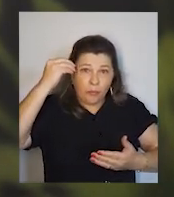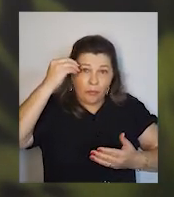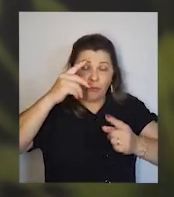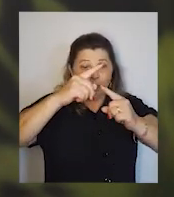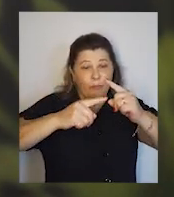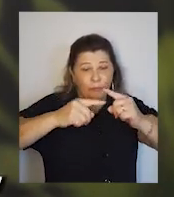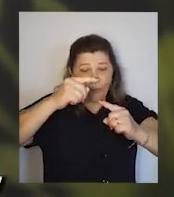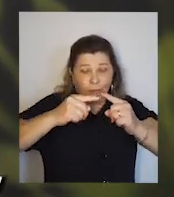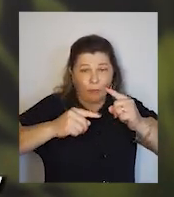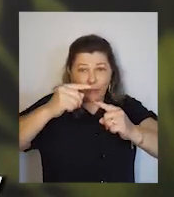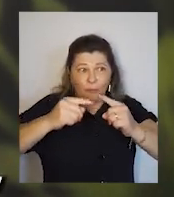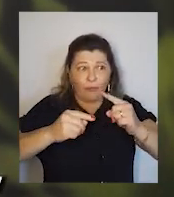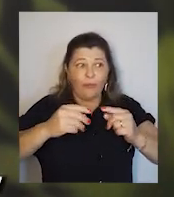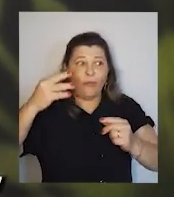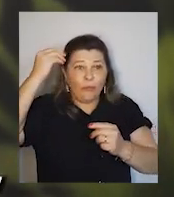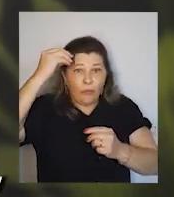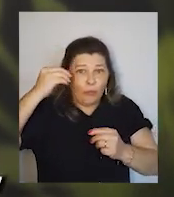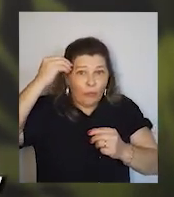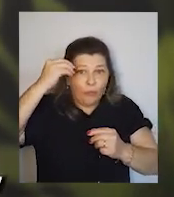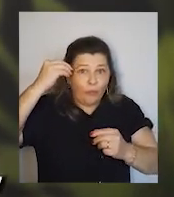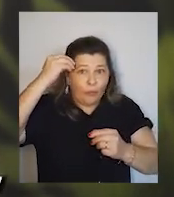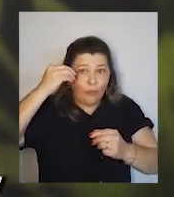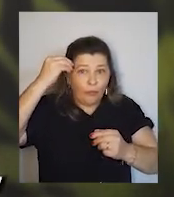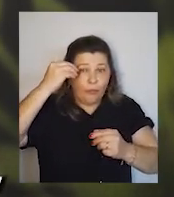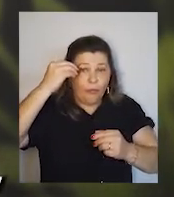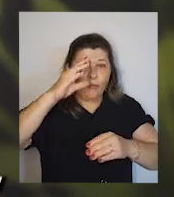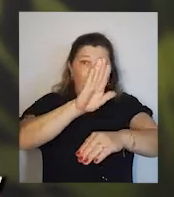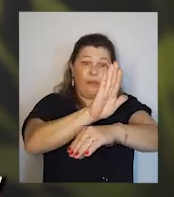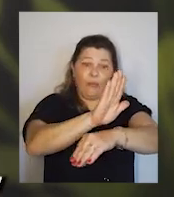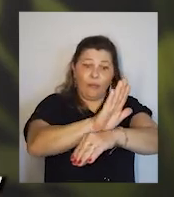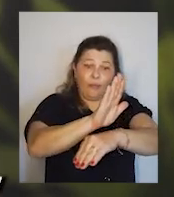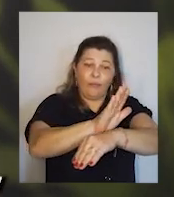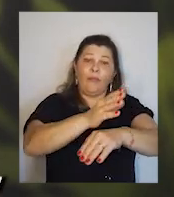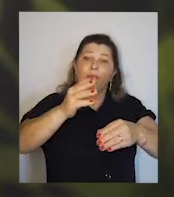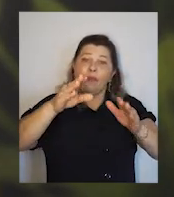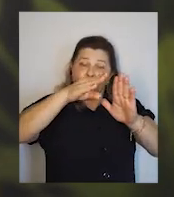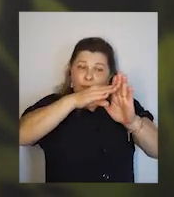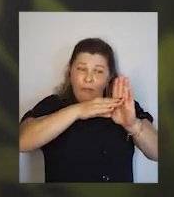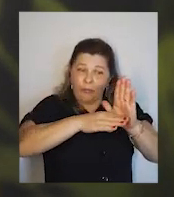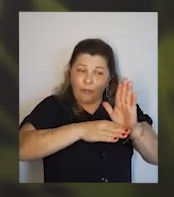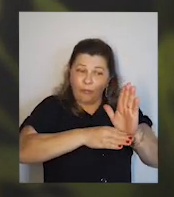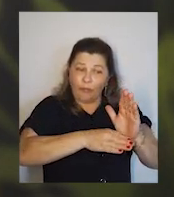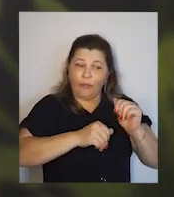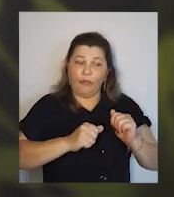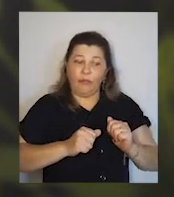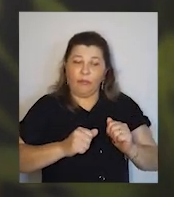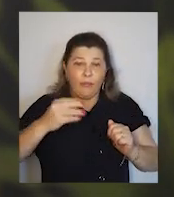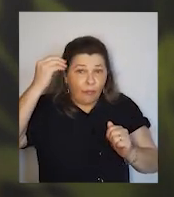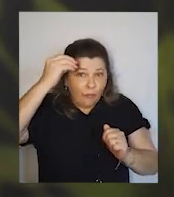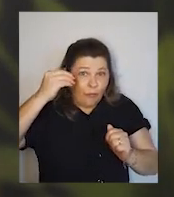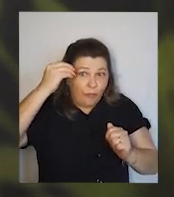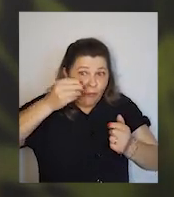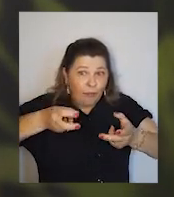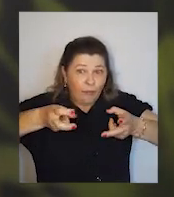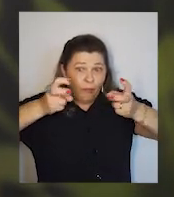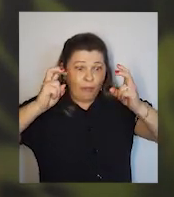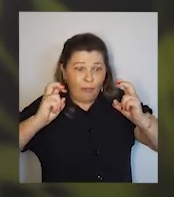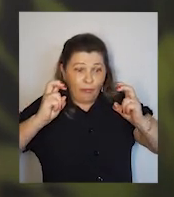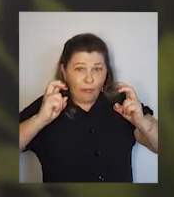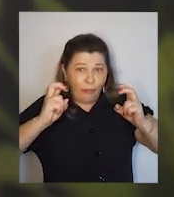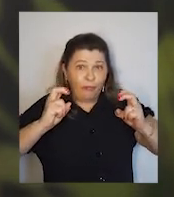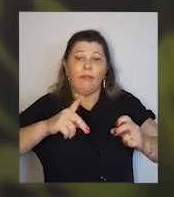grupo Bem Gestar. Então o psicólogo é um profissional que circula dentro do programa também. Então, se o psicólogo notar que tem